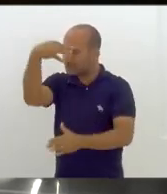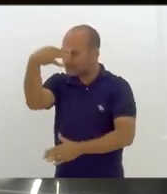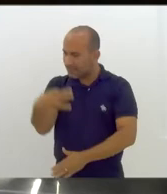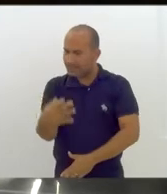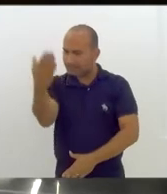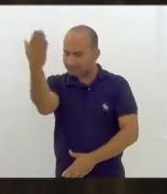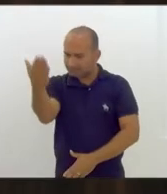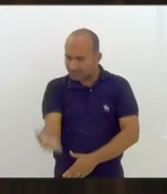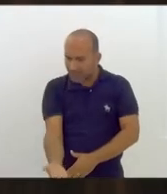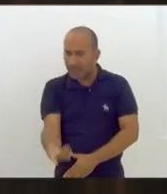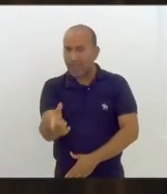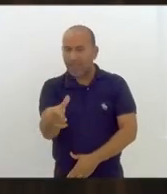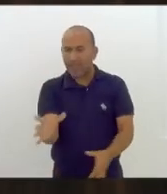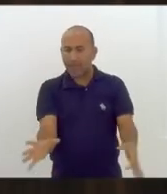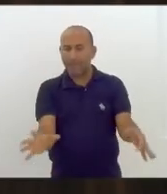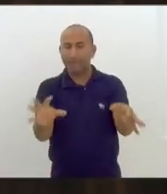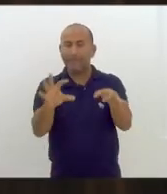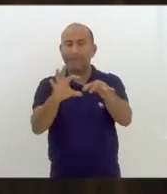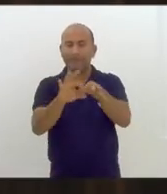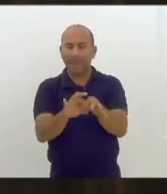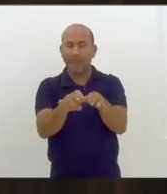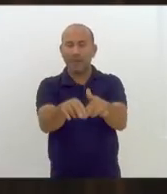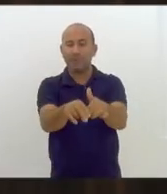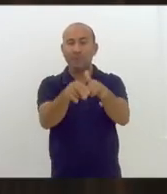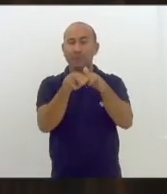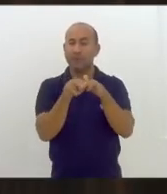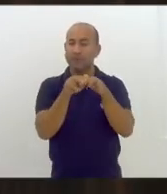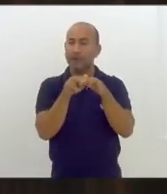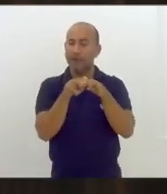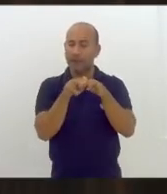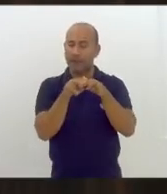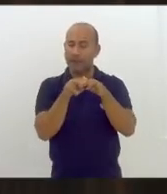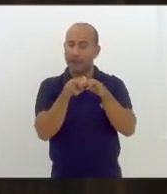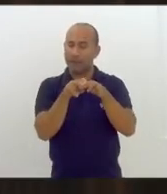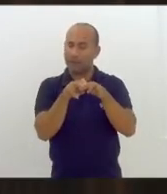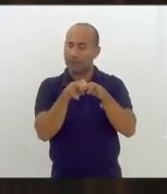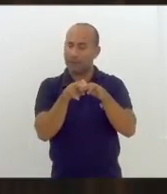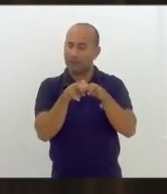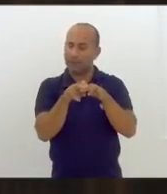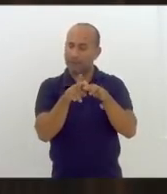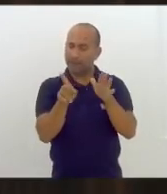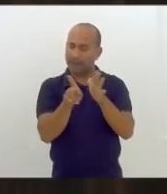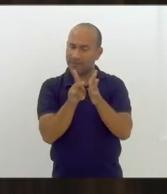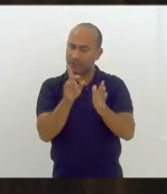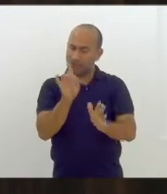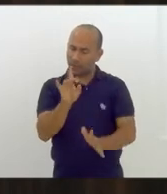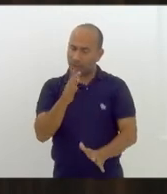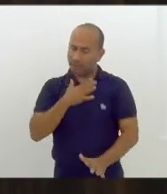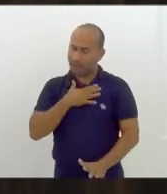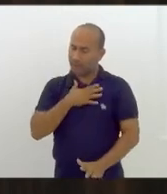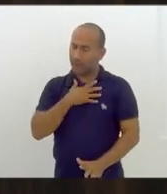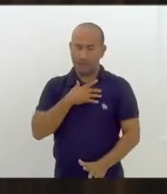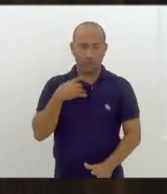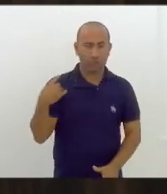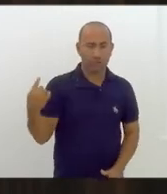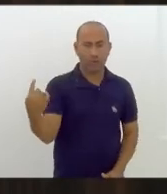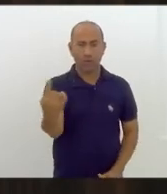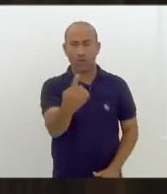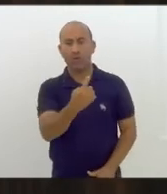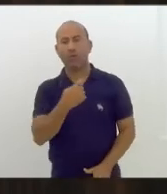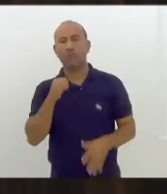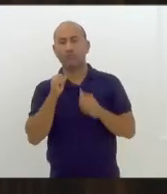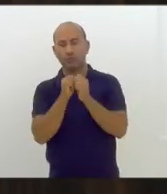um aliado da causa, que não é só minha, é uma causa nossa, e eu diria de toda a